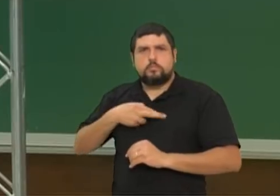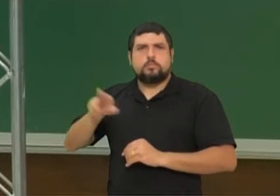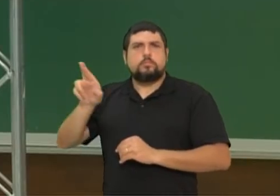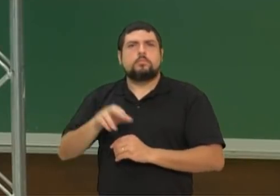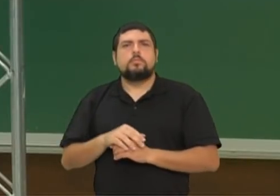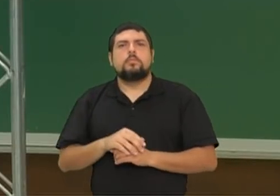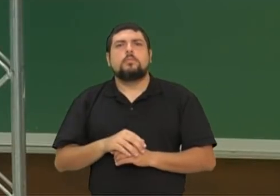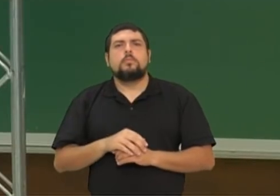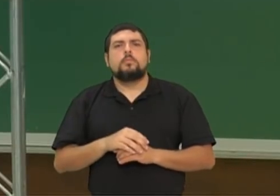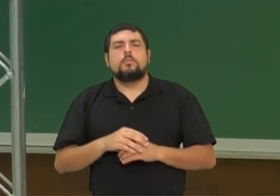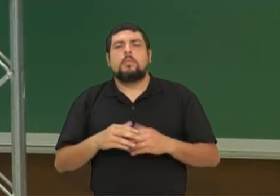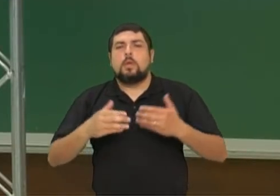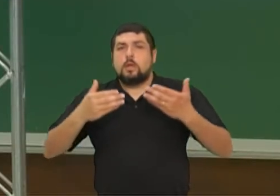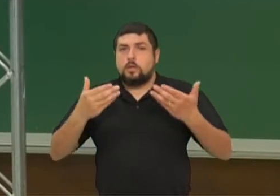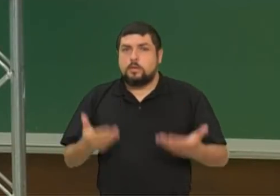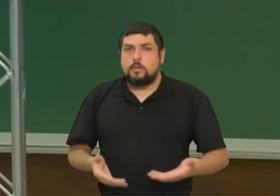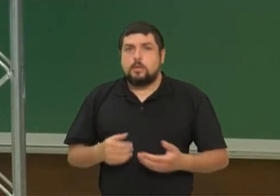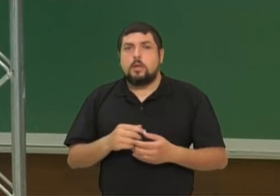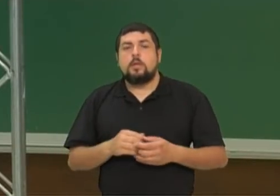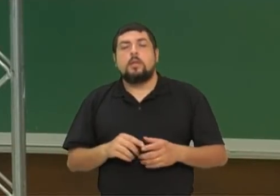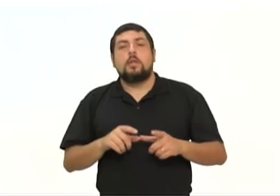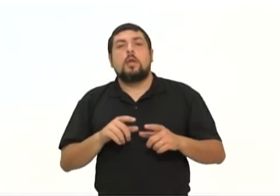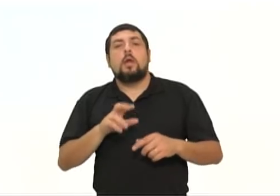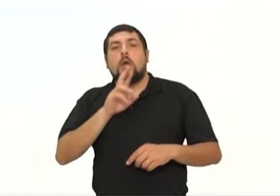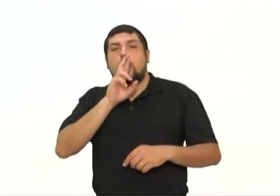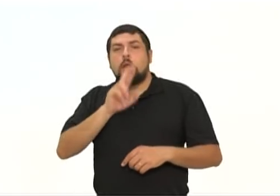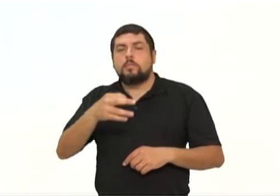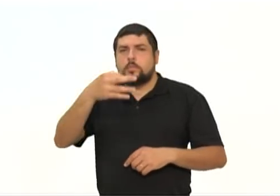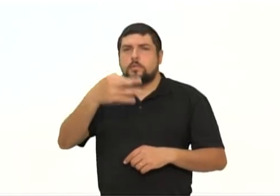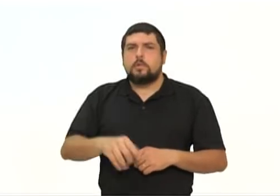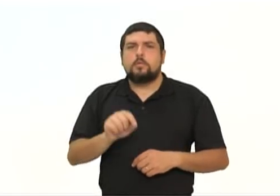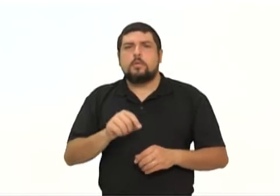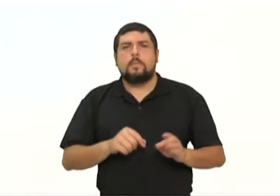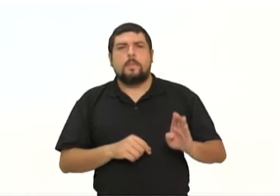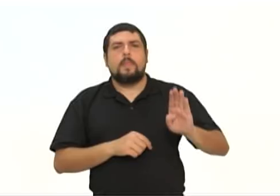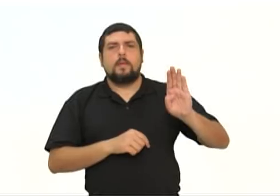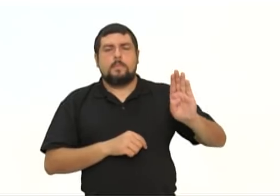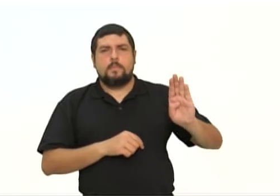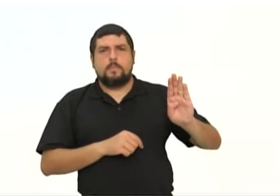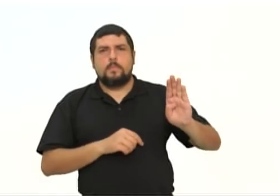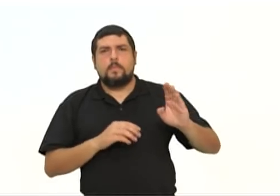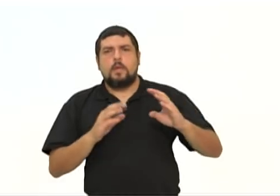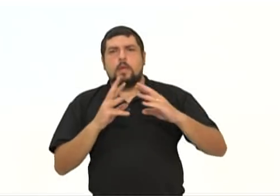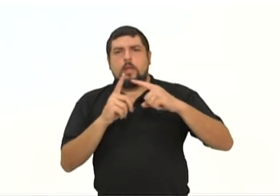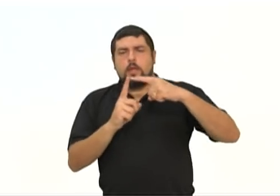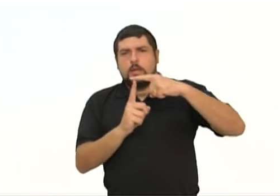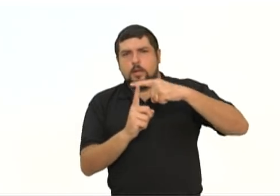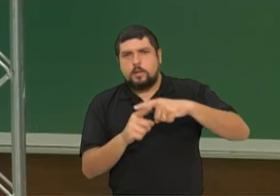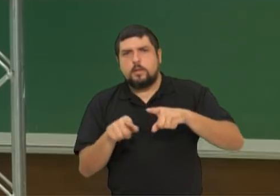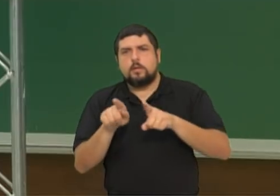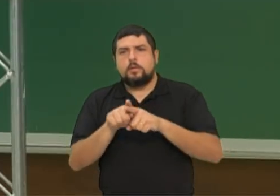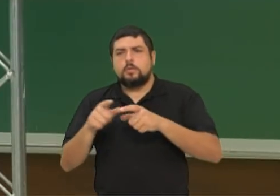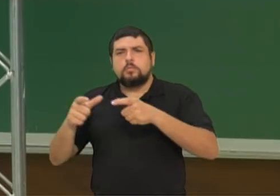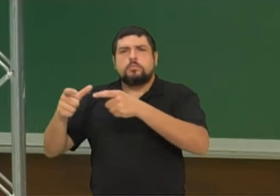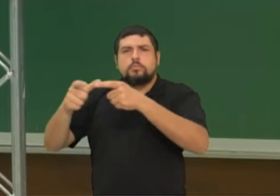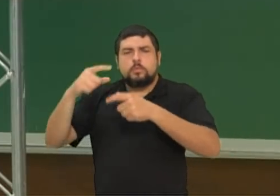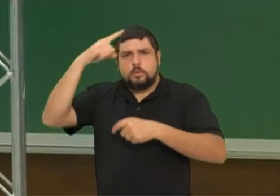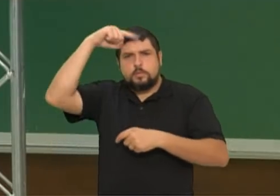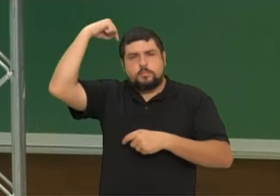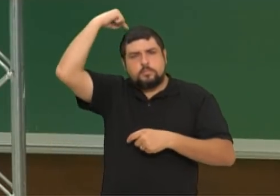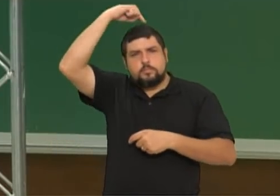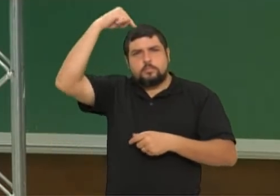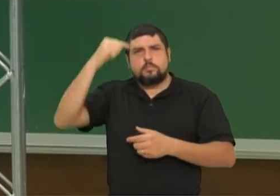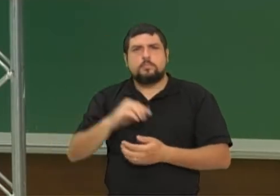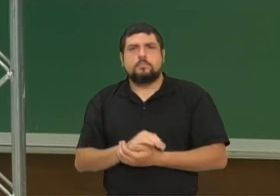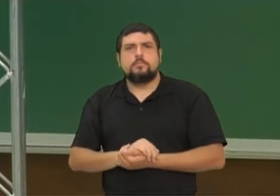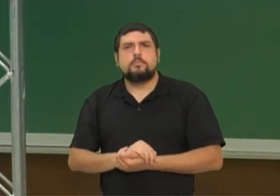por lógica, por eliminação, a resposta correta é a letra B, santuários e igrejas. E aí,